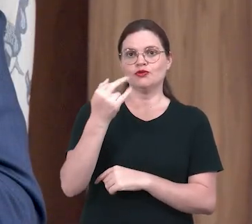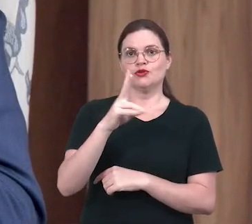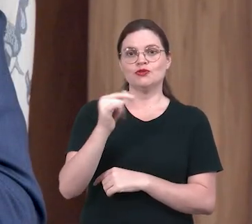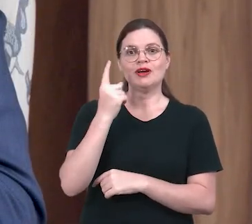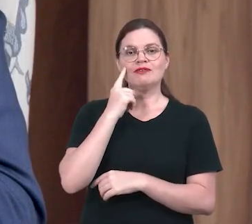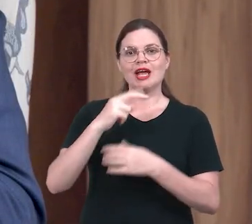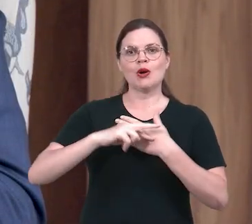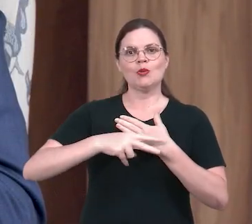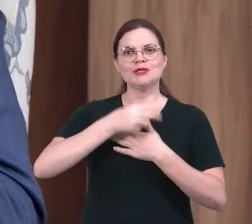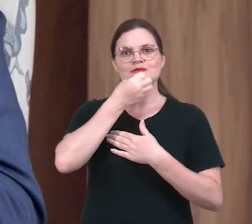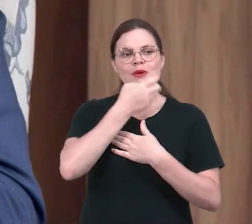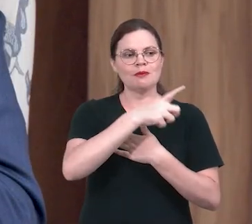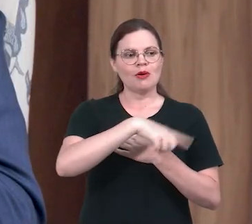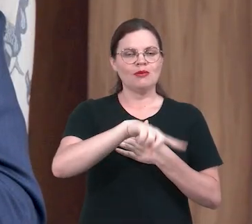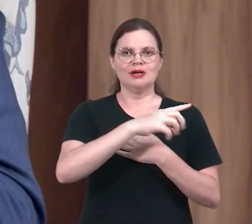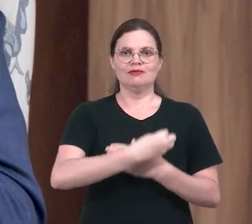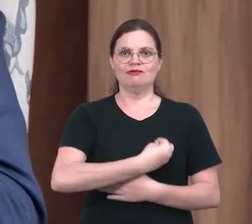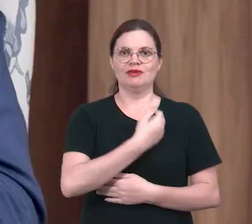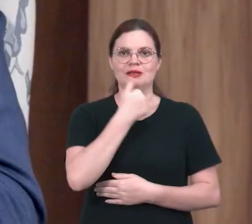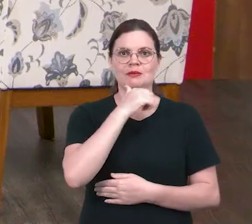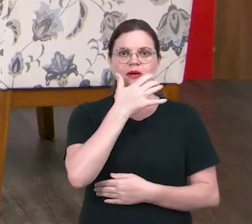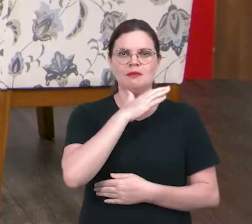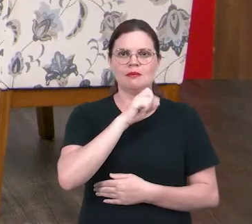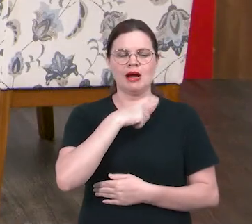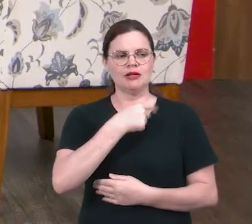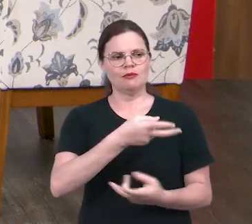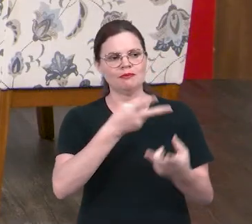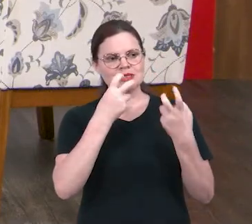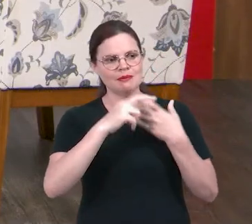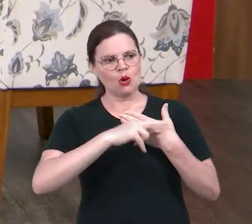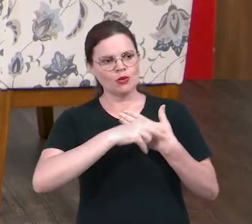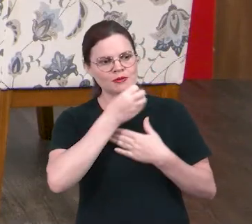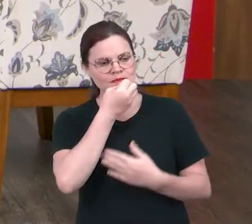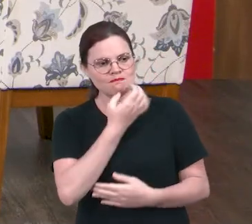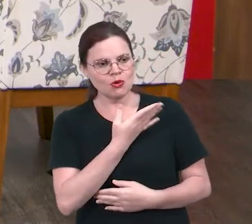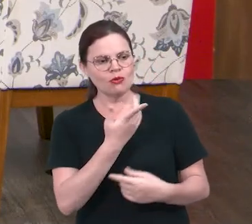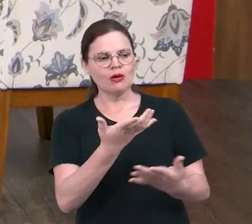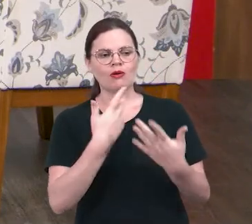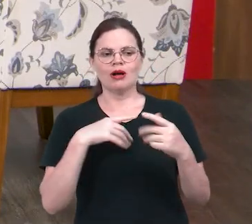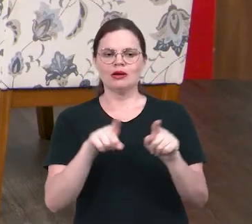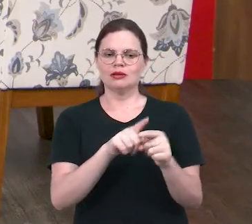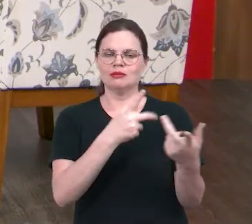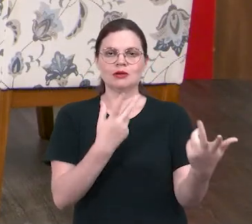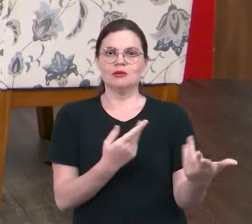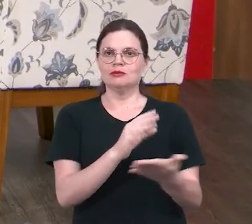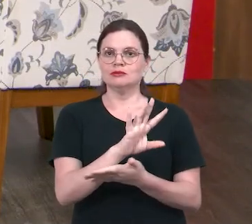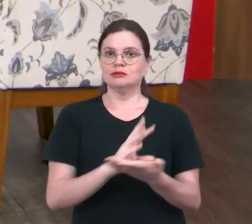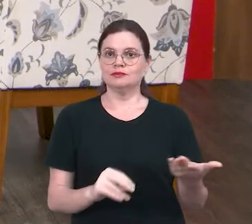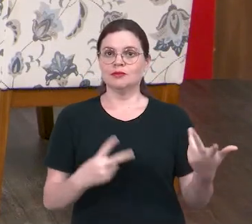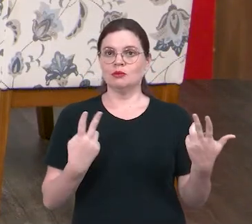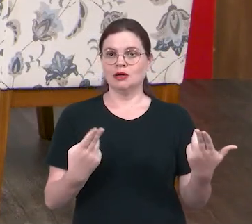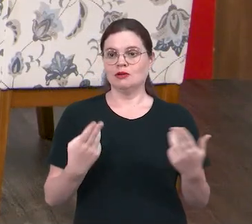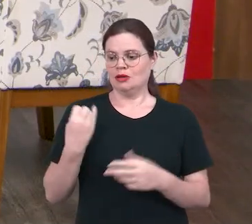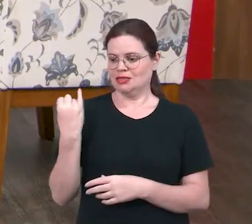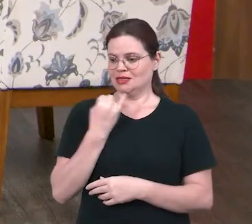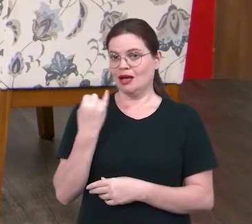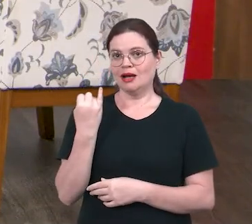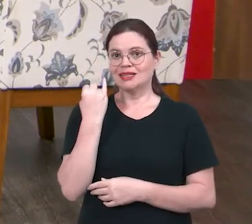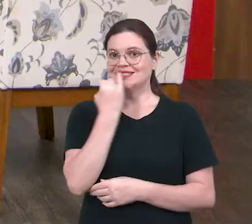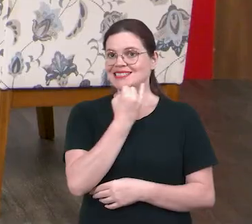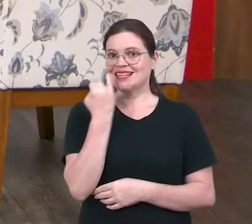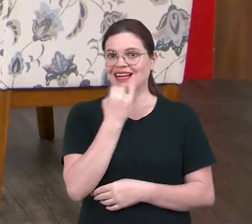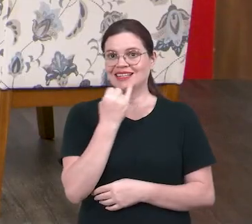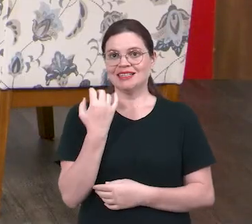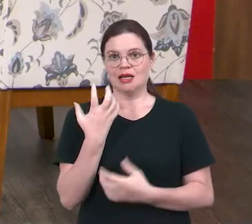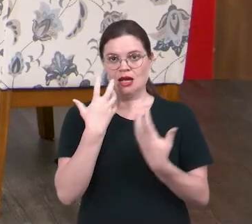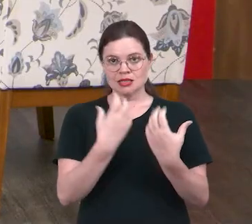disso foi muito boa na vida dos pais e eles vão querer essa direção. Então nós falamos aqui que Isaac aceitou a direção,